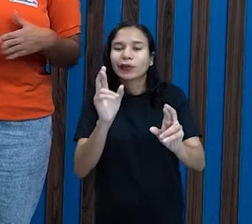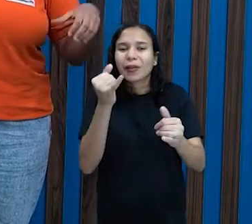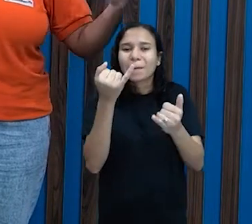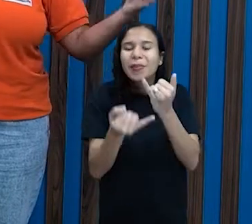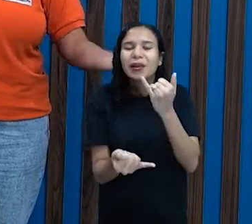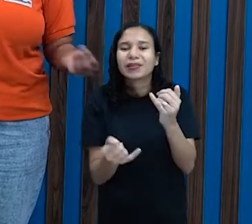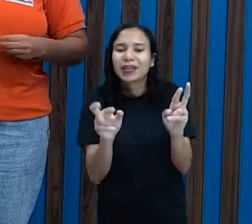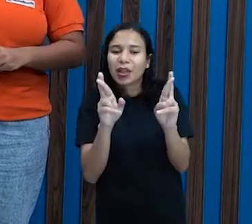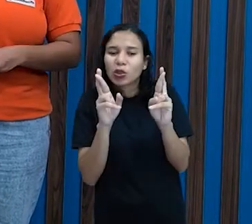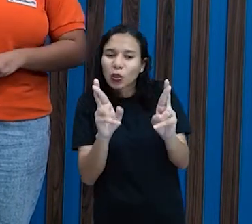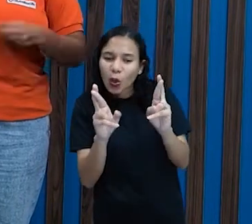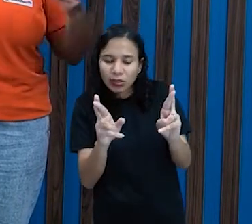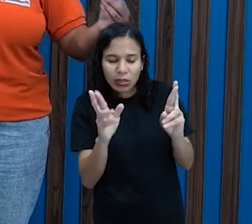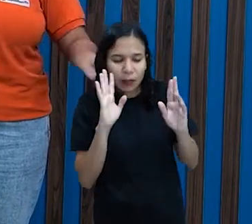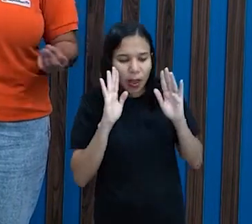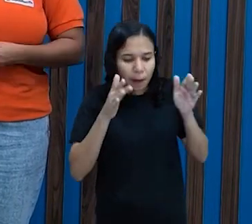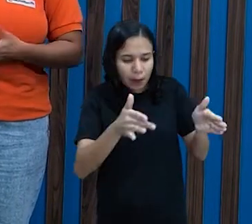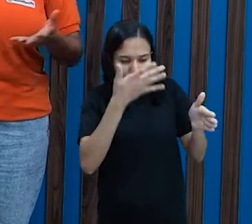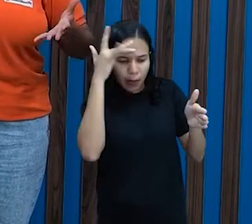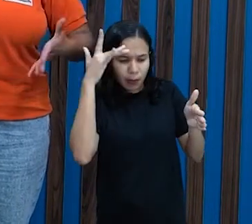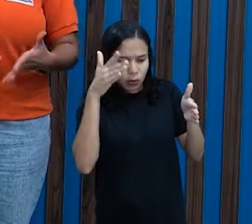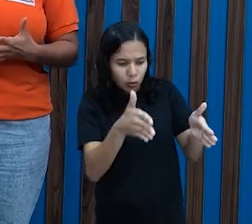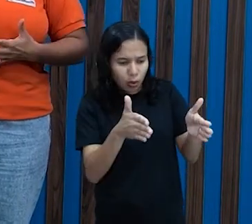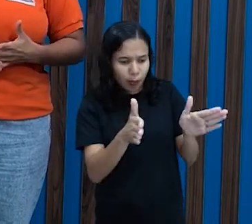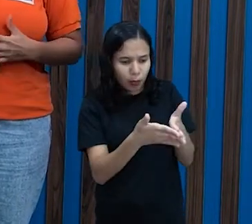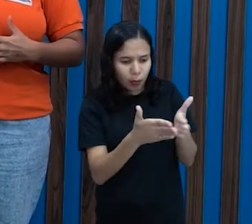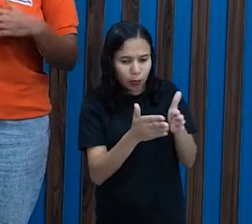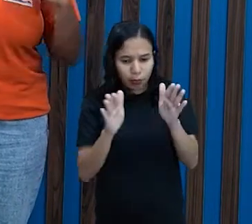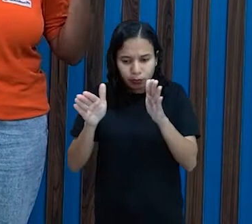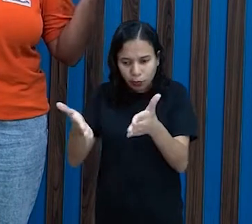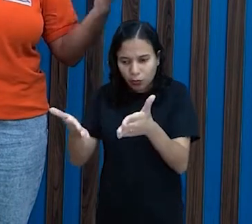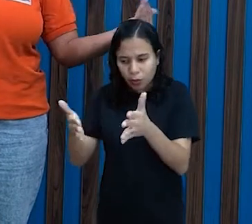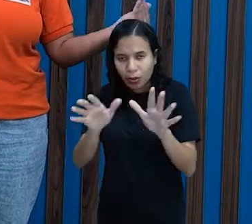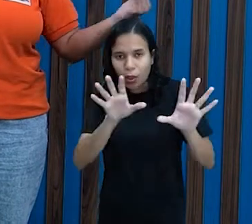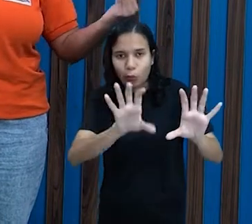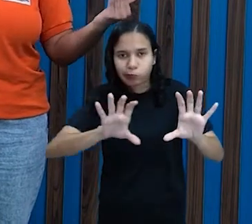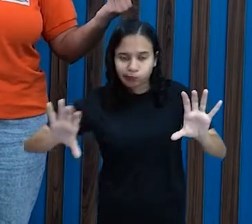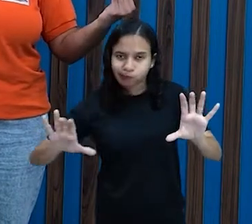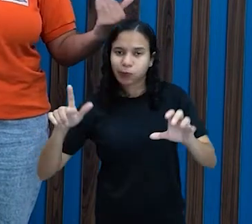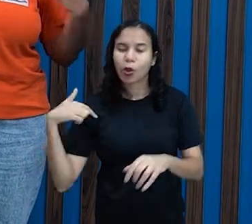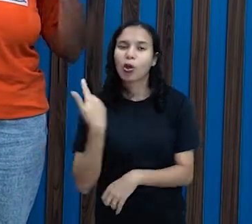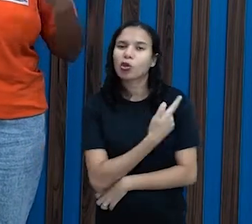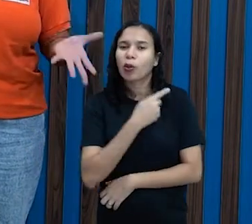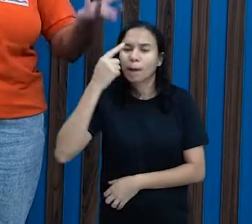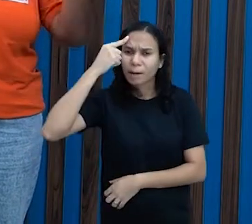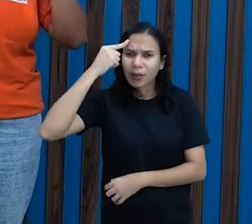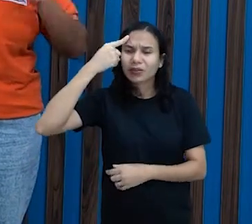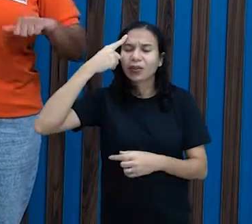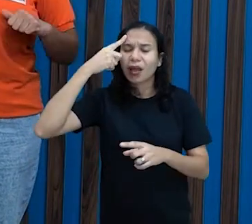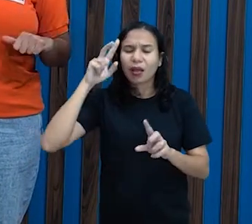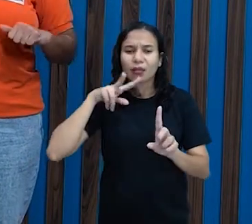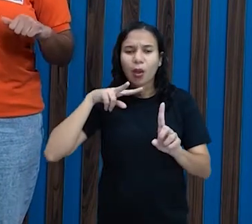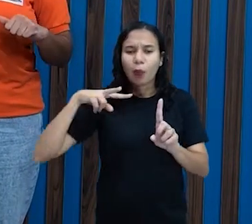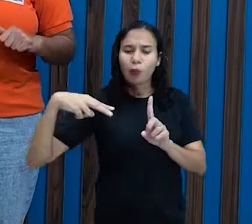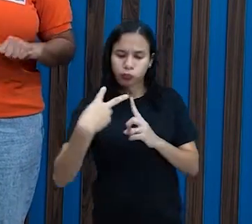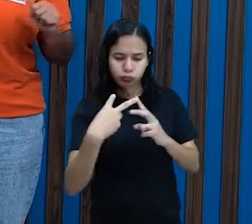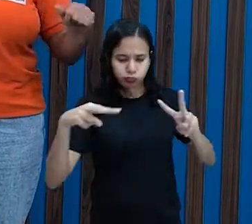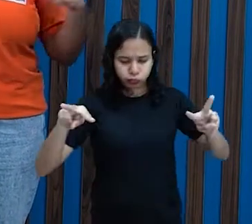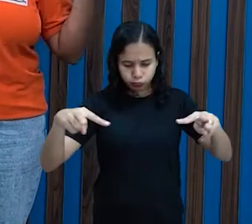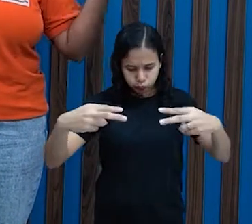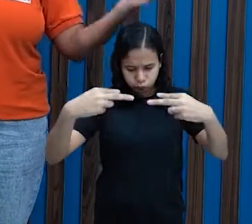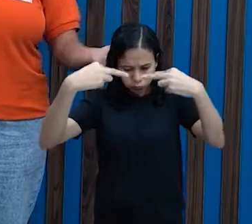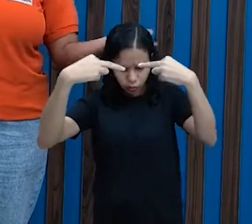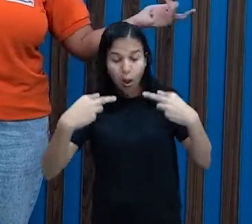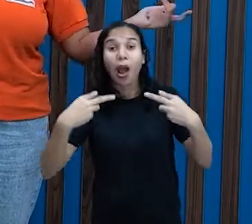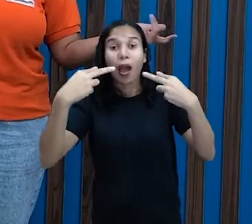que há lugares designados para determinados corpos. Então, vamos pensar um pouco nisso, vamos olhar para a nossa própria história, vamos